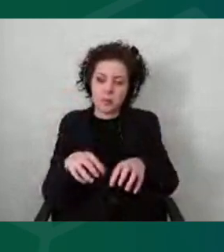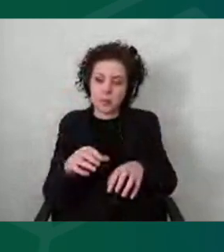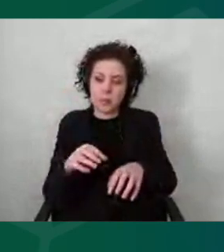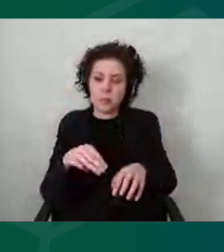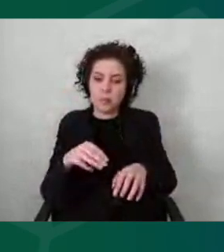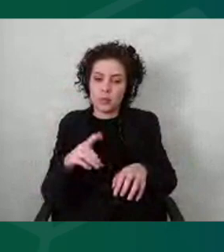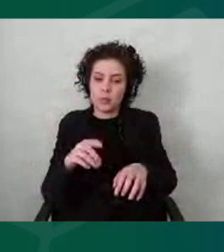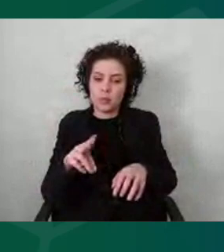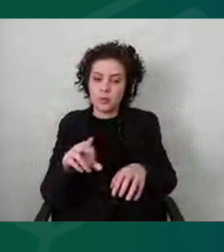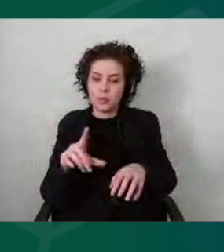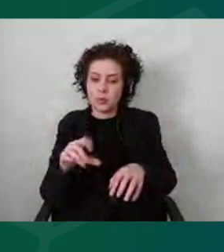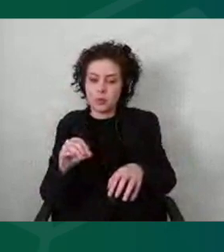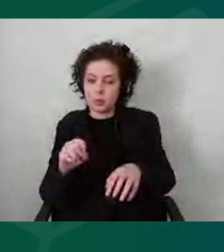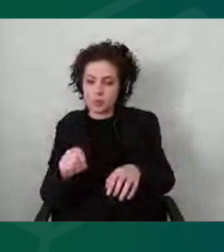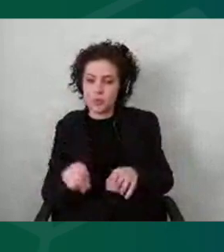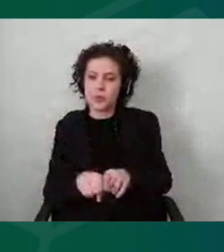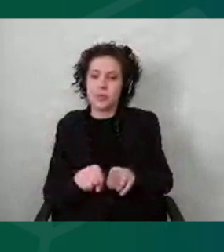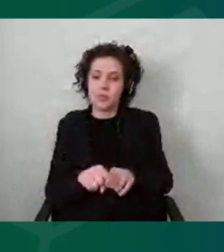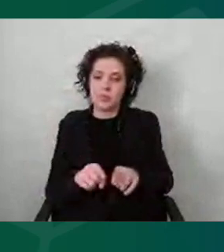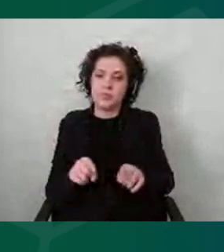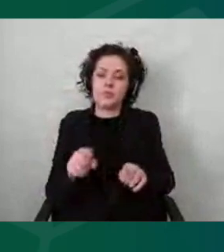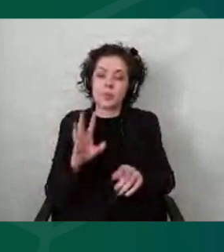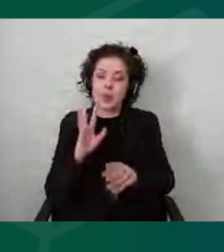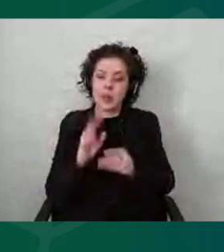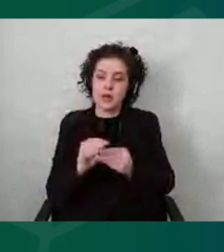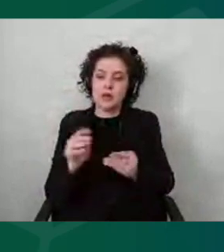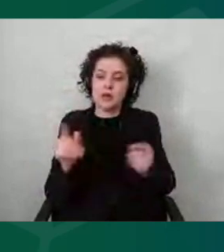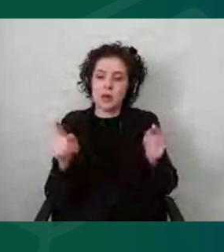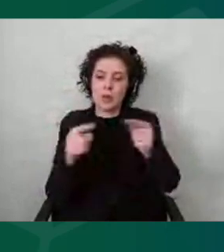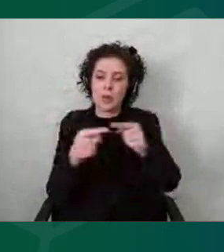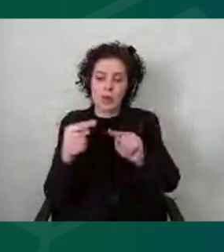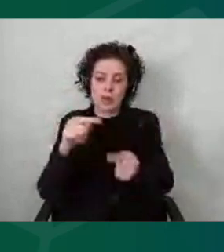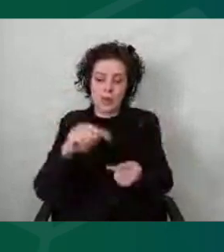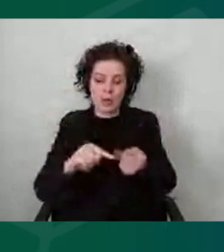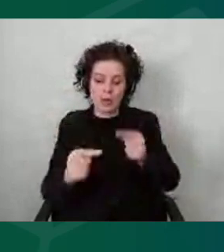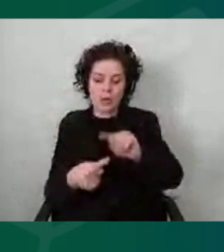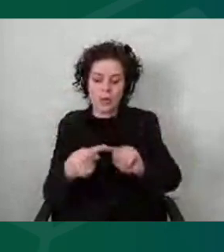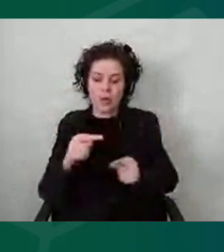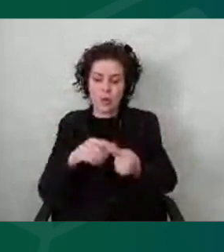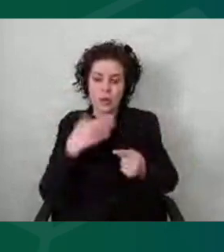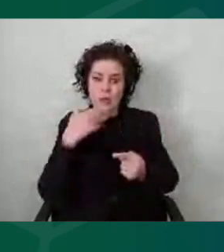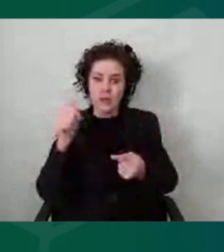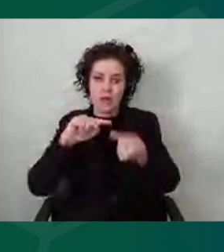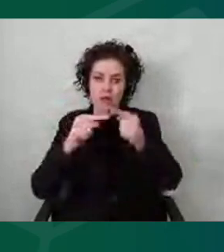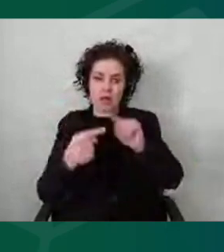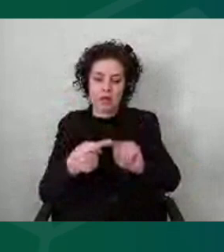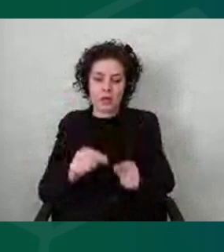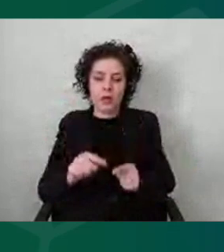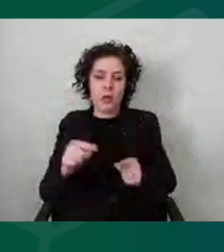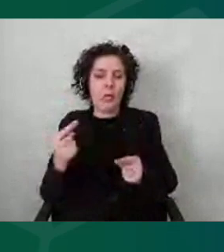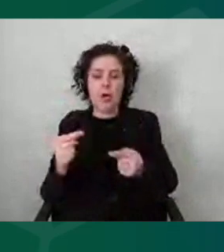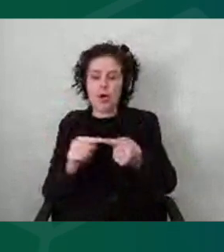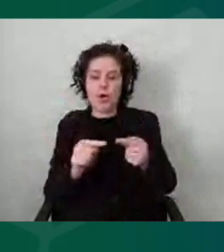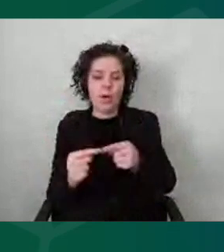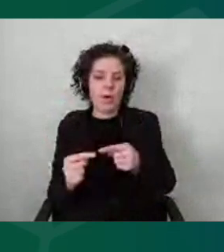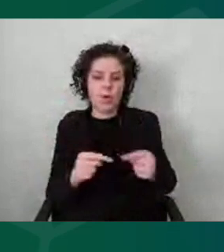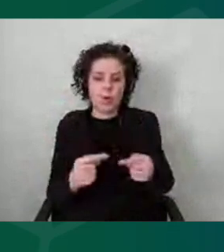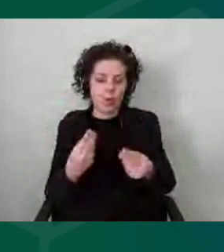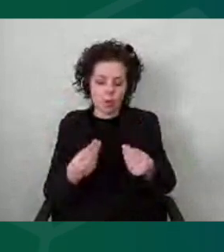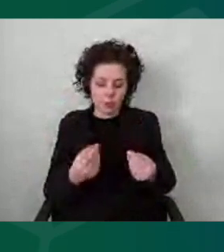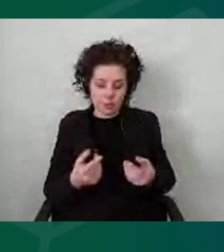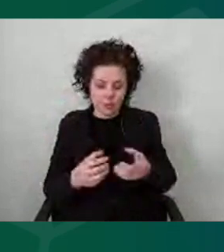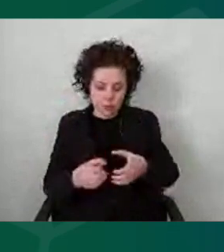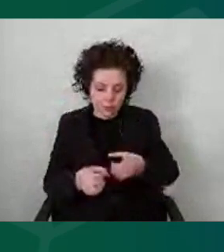gente acaba compreendendo melhor a complexa resposta que o hospedeiro tem diante de